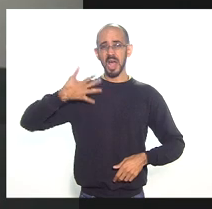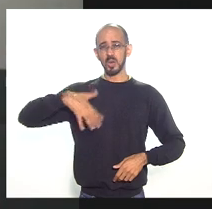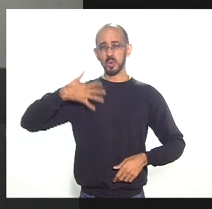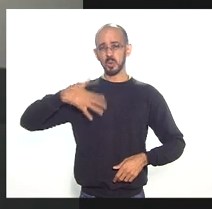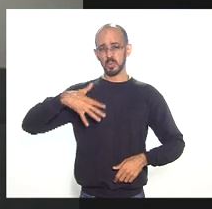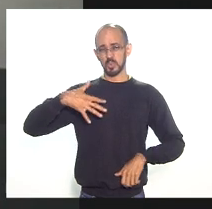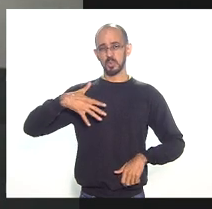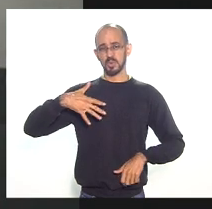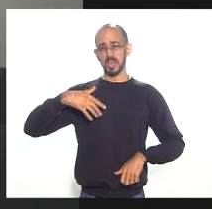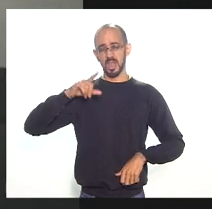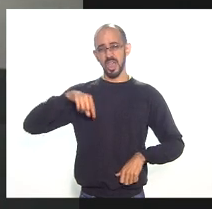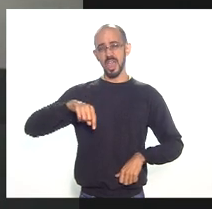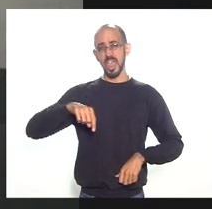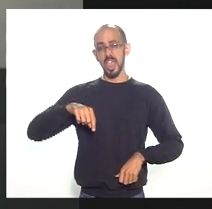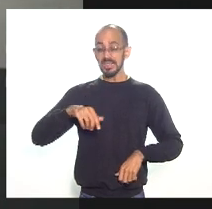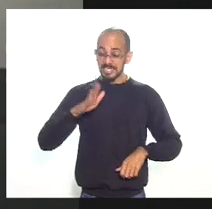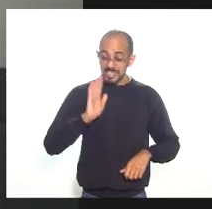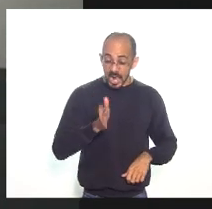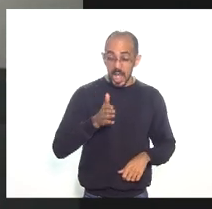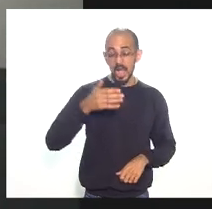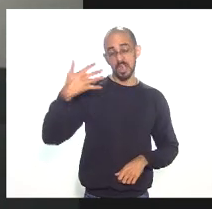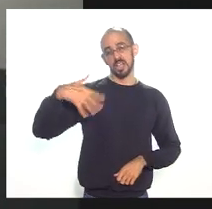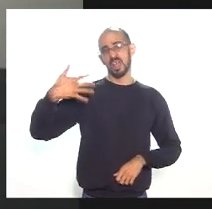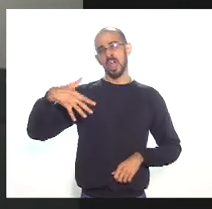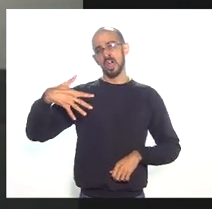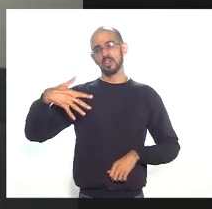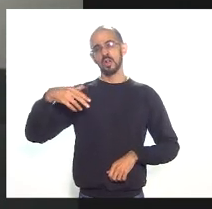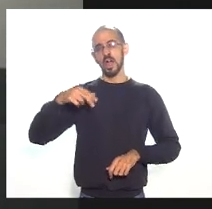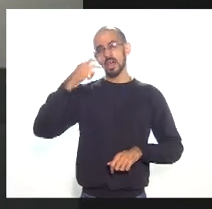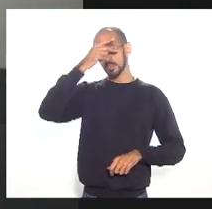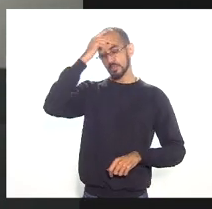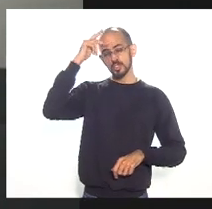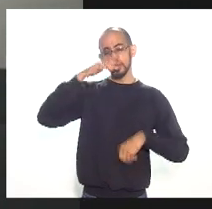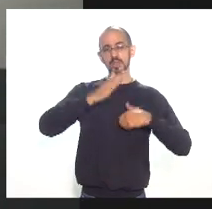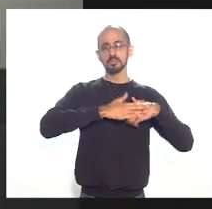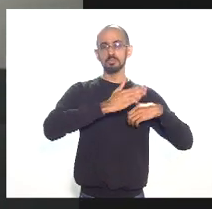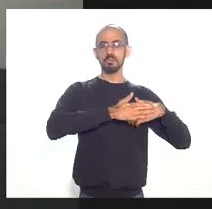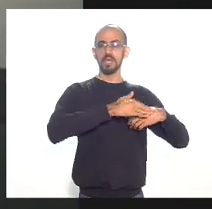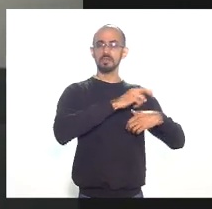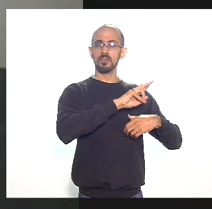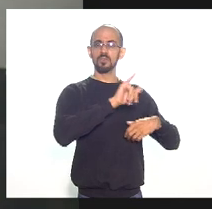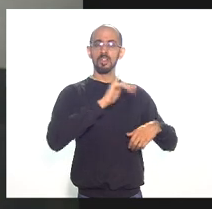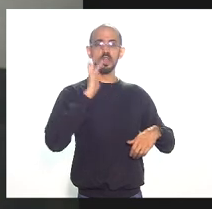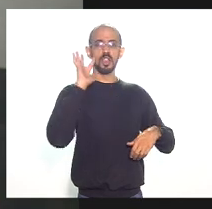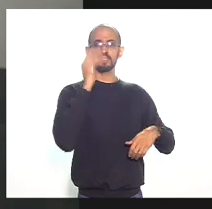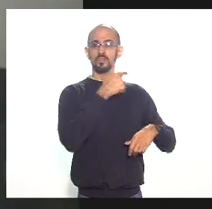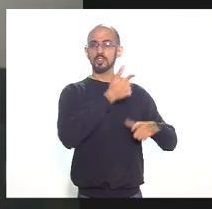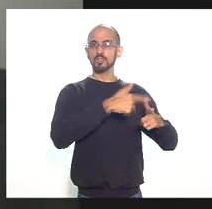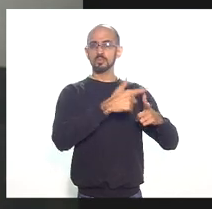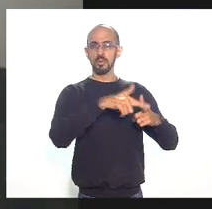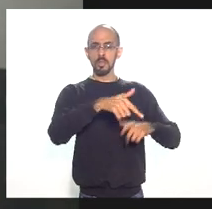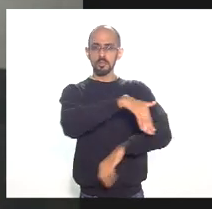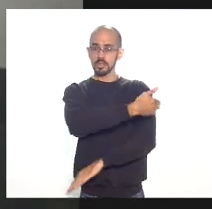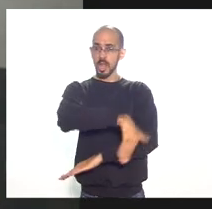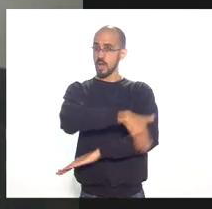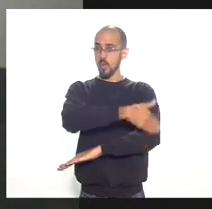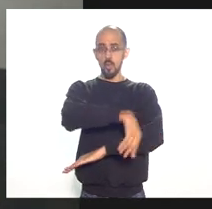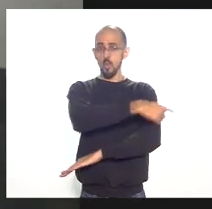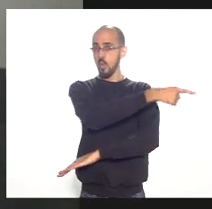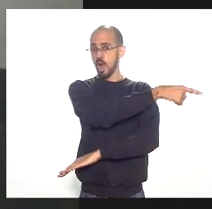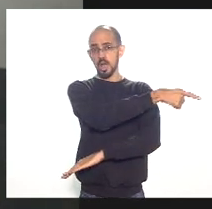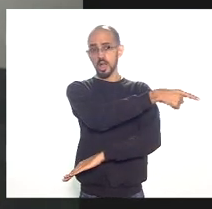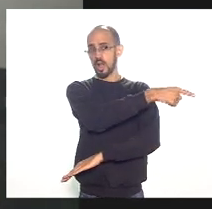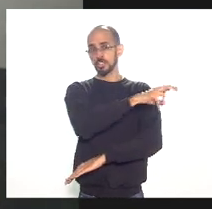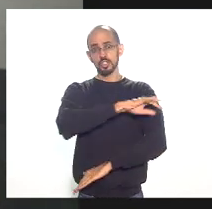altas, a gente vai ter as pessoas resolvendo os seus problemas nas ruas. A gente